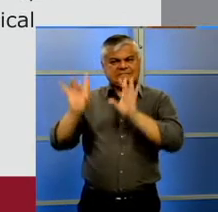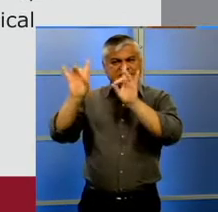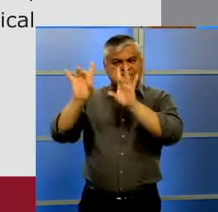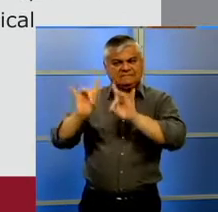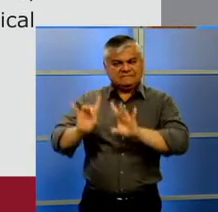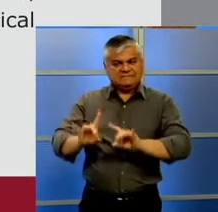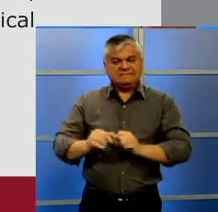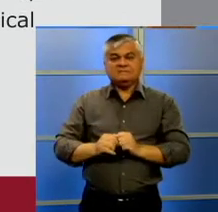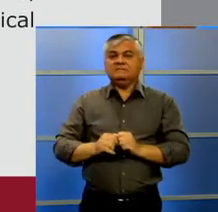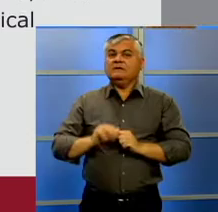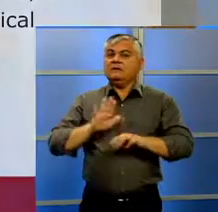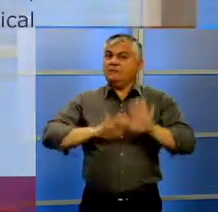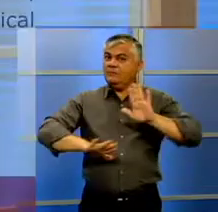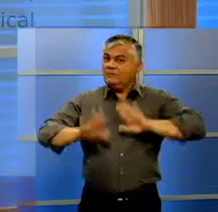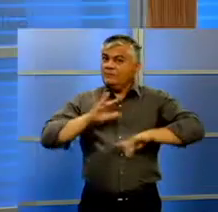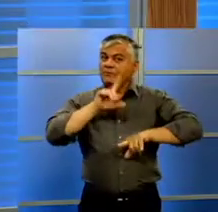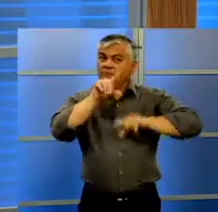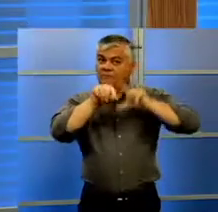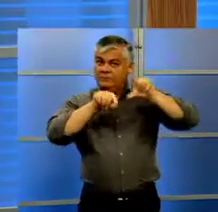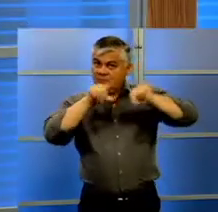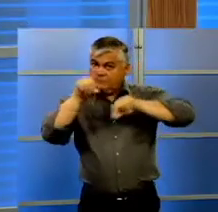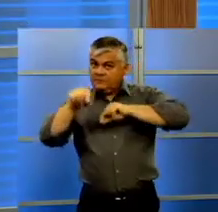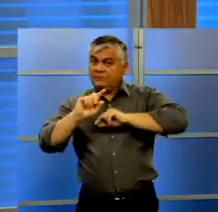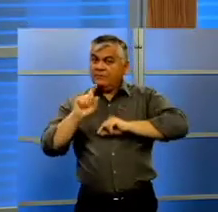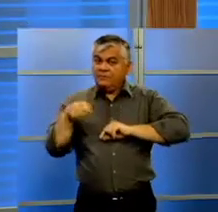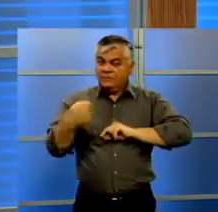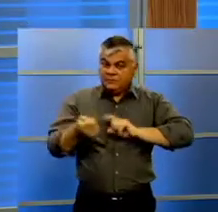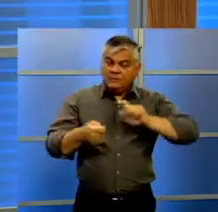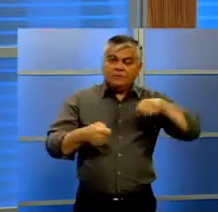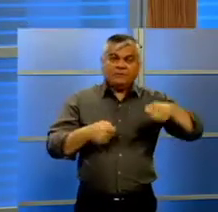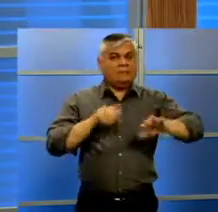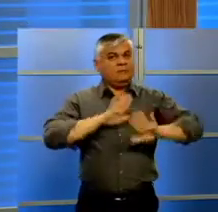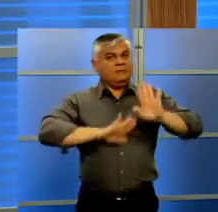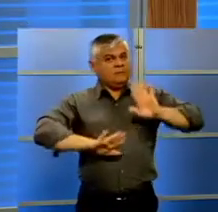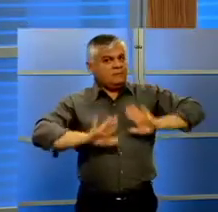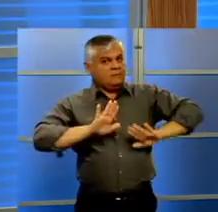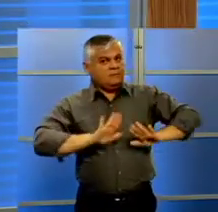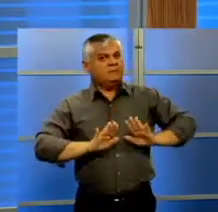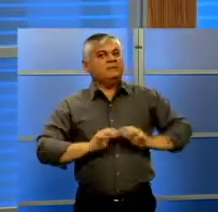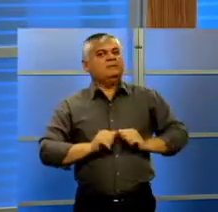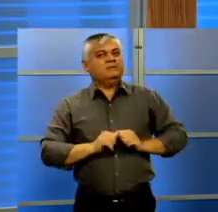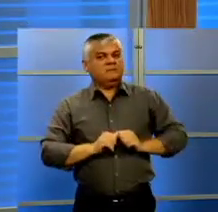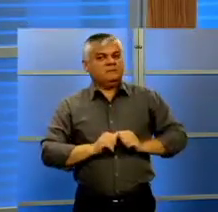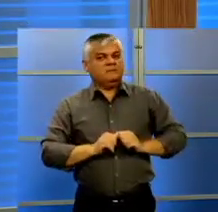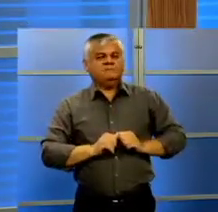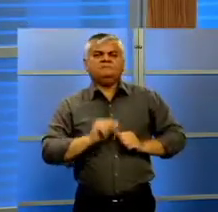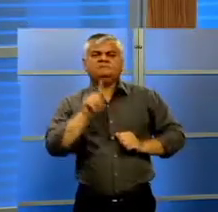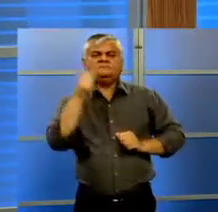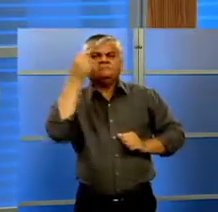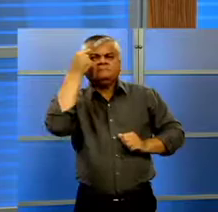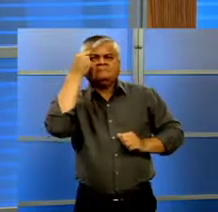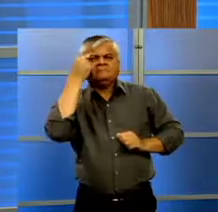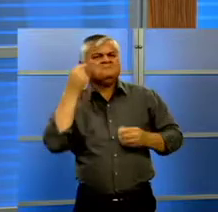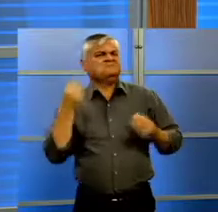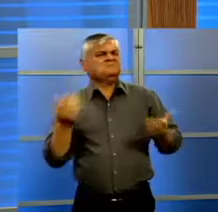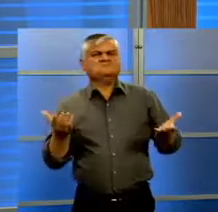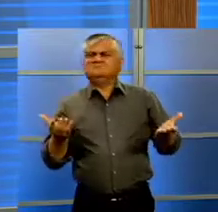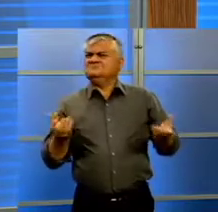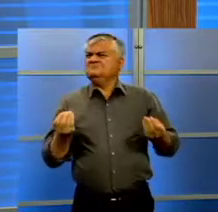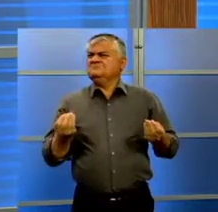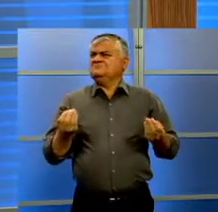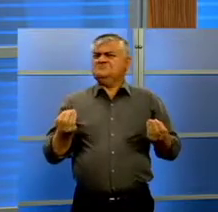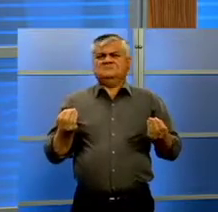escolher bem esse sinal para cada uma dessas situações. Você deve estar aí se questionando, mas como